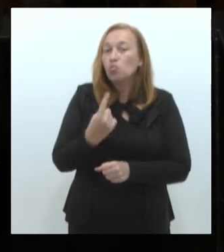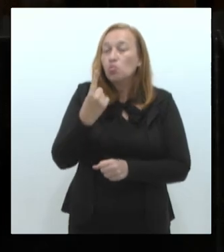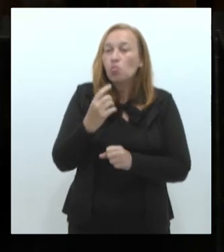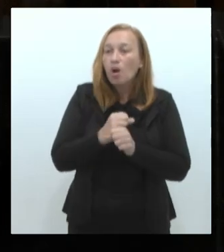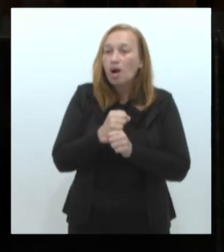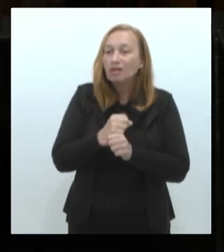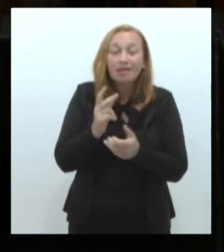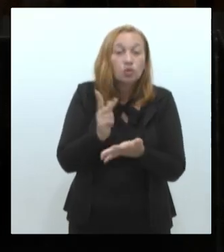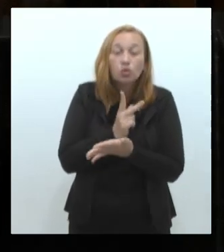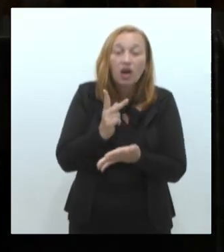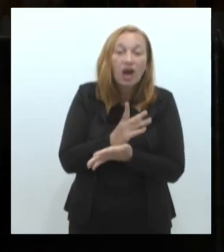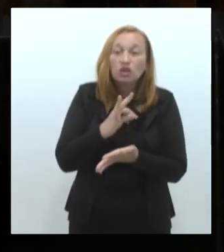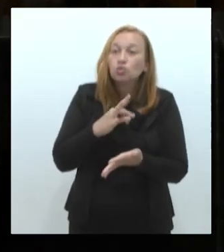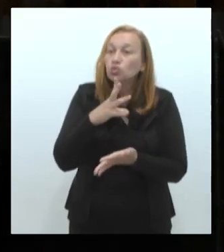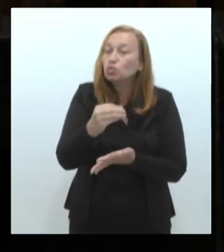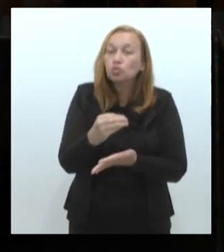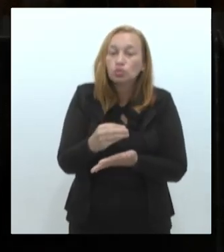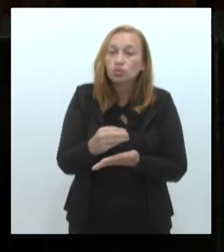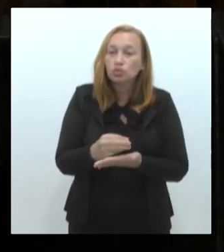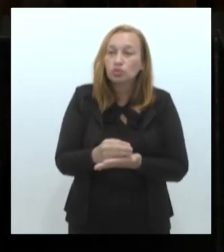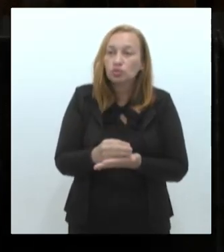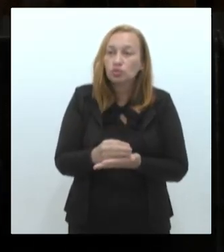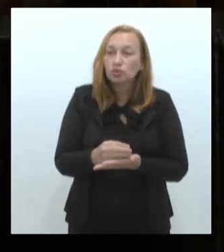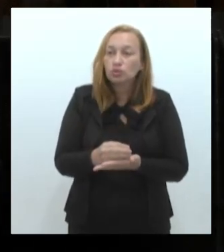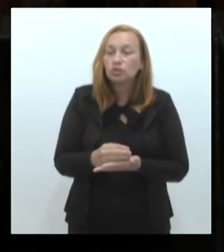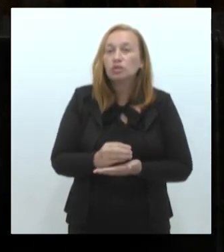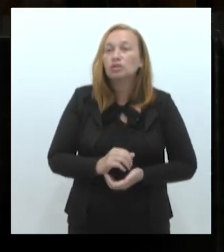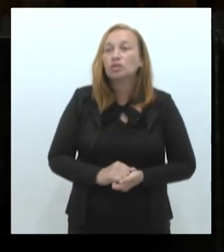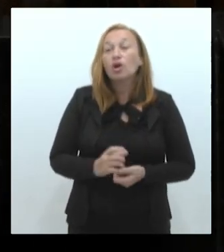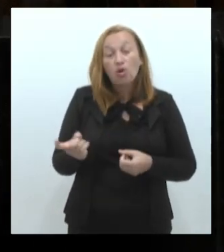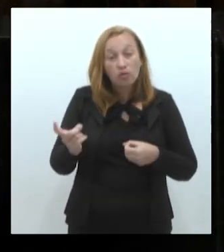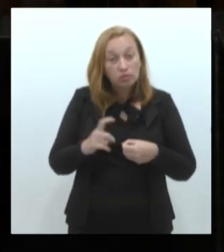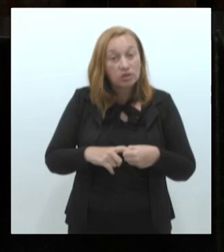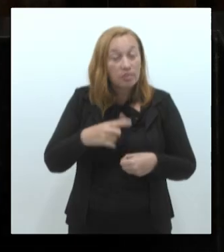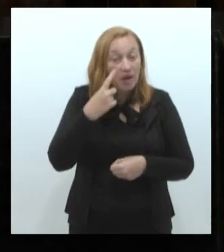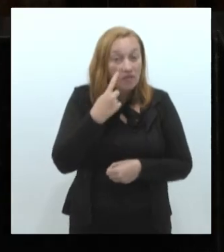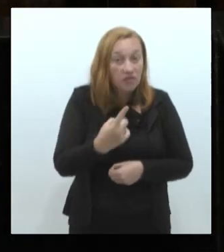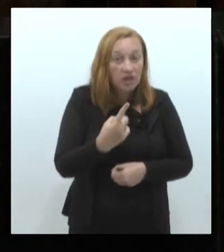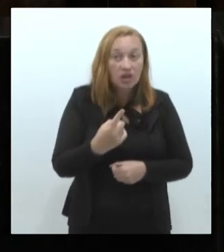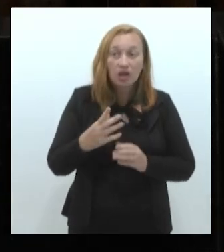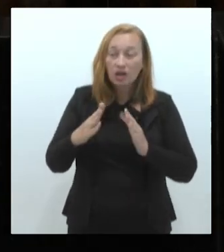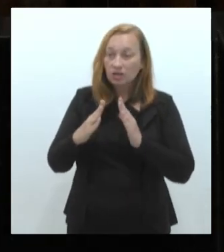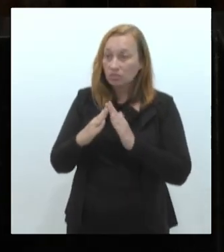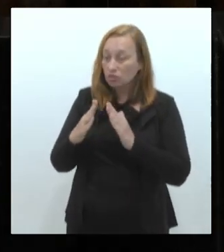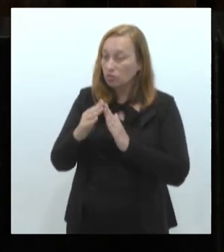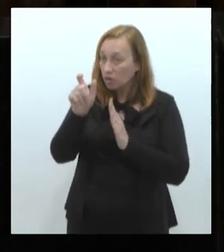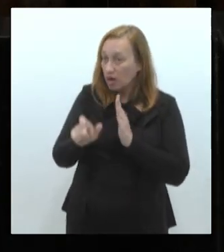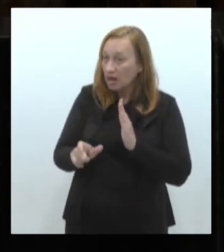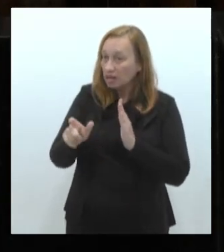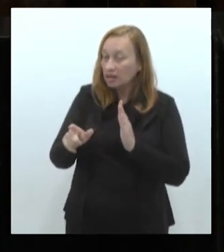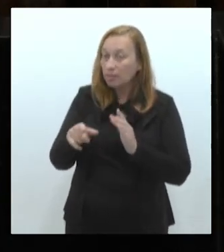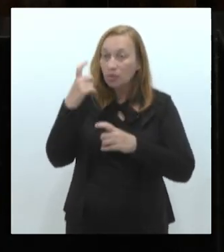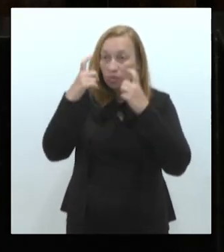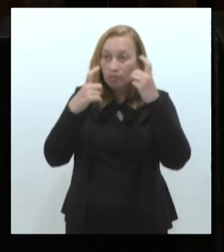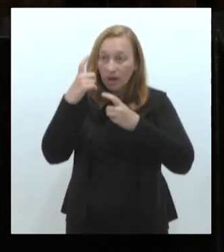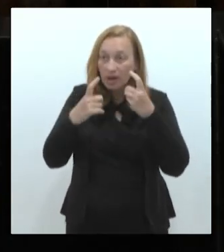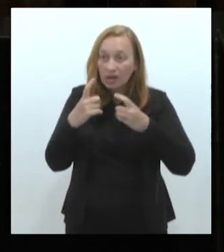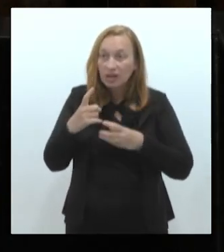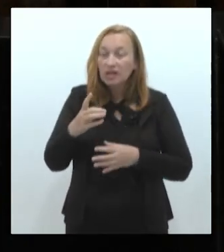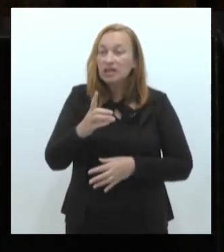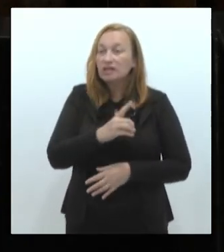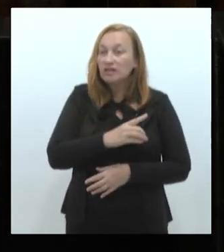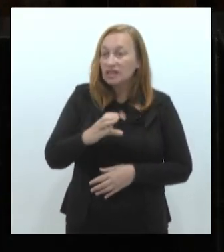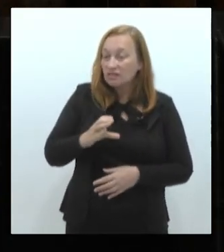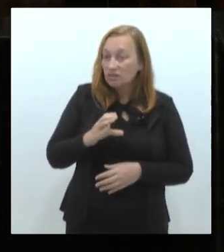tudo errado lá, já está soltando tudo, já está tudo corroendo. Eu voltei lá, os moradores estão desesperados, porque quem pôde voltar porque a Defesa Civil liberou,